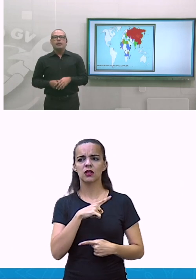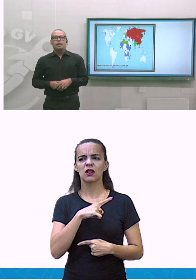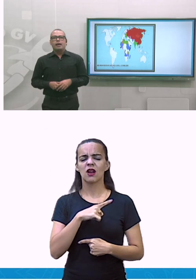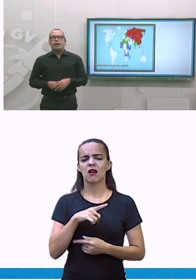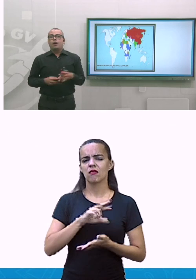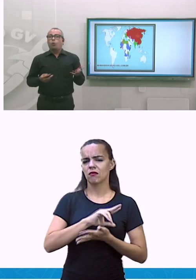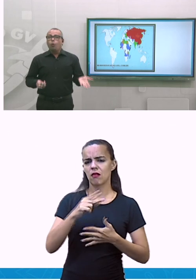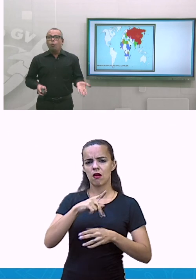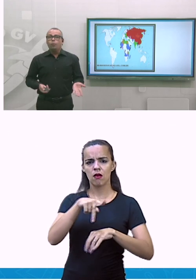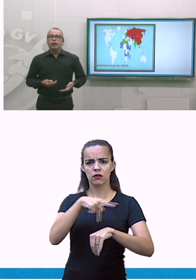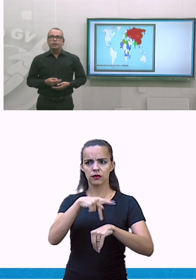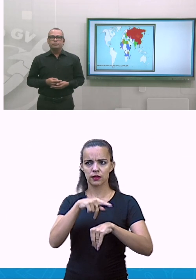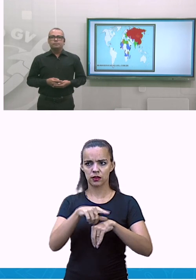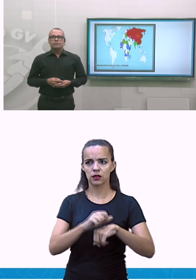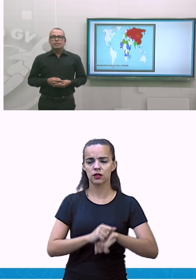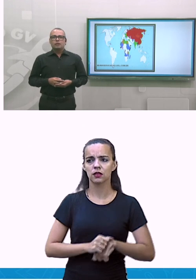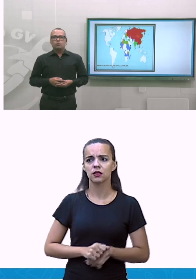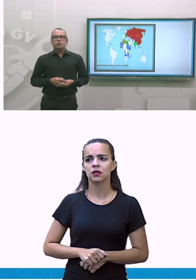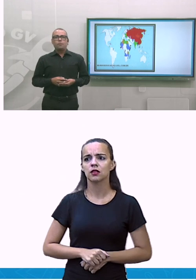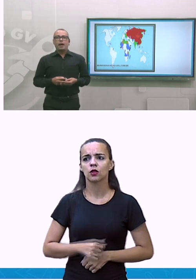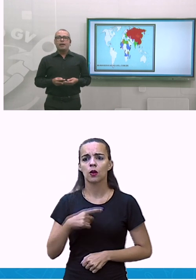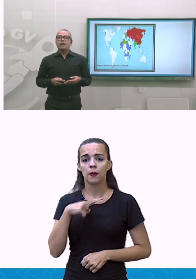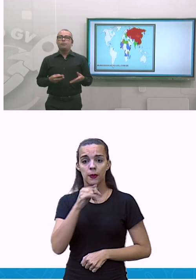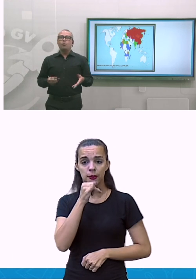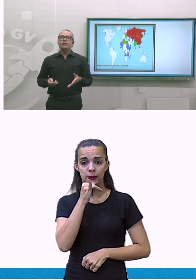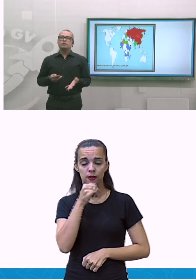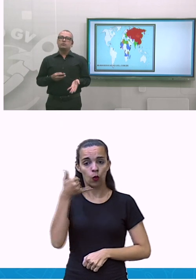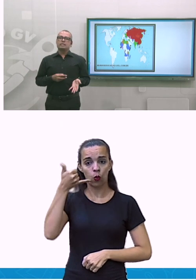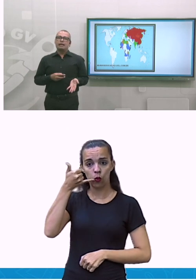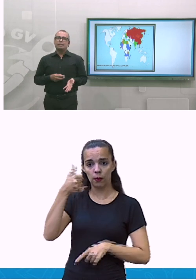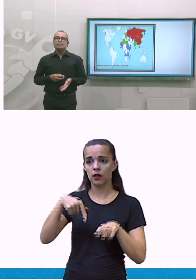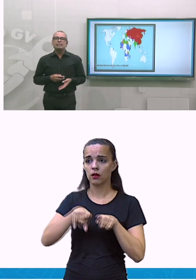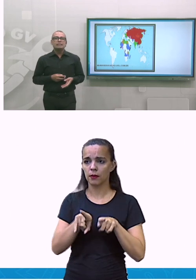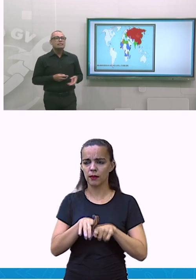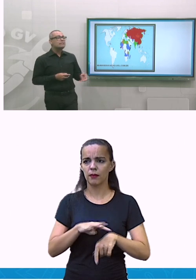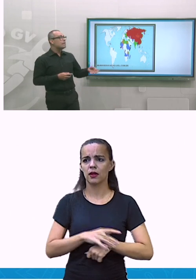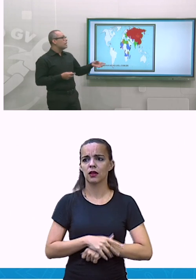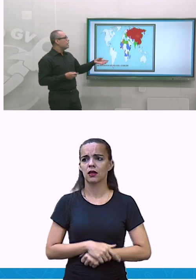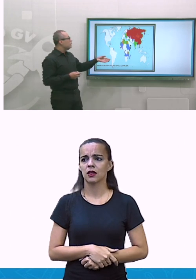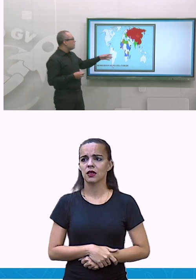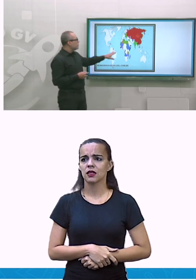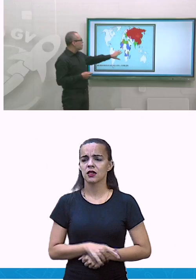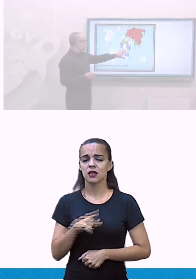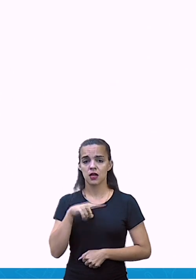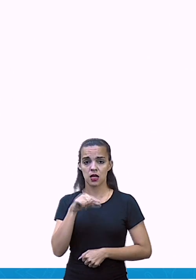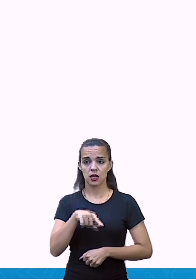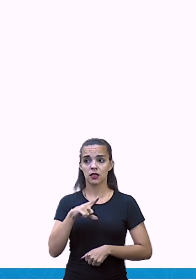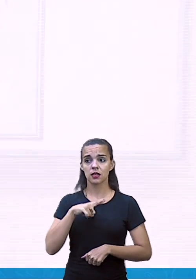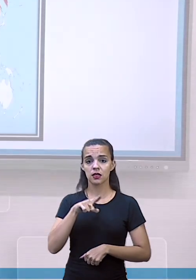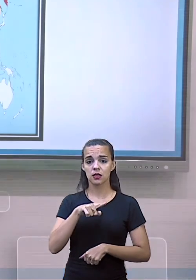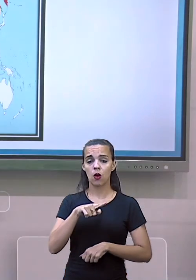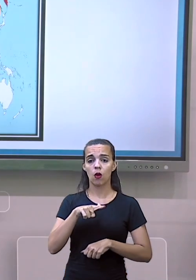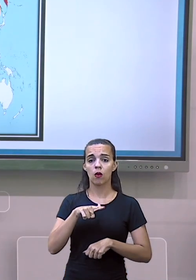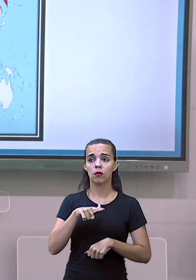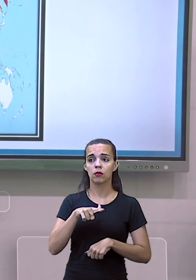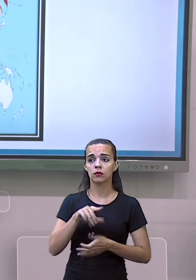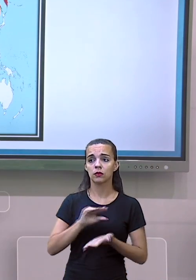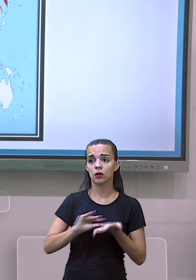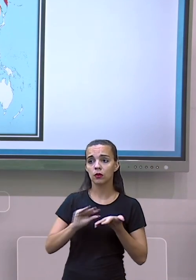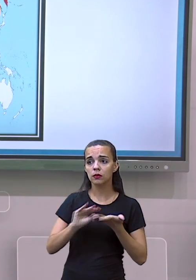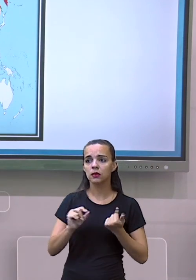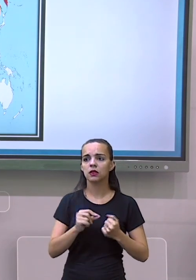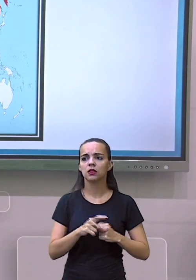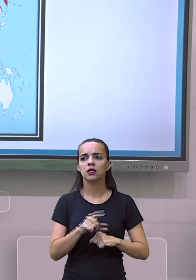Vietnã, Cuba. Então, são repúblicas socialistas marcadas aqui